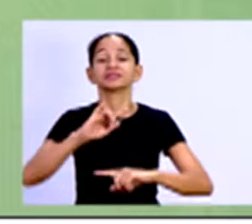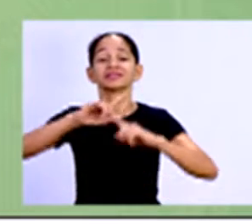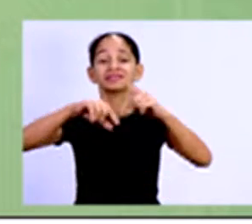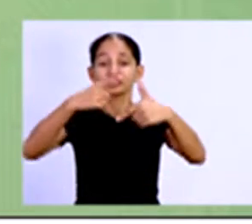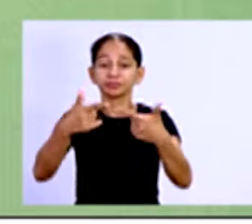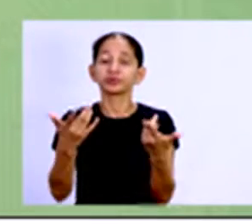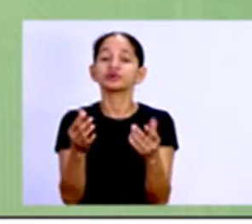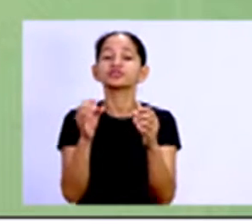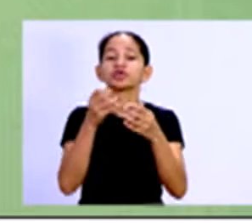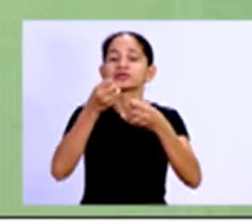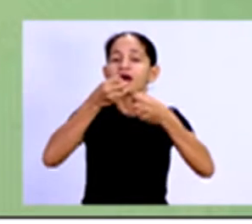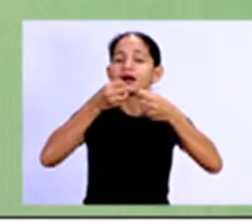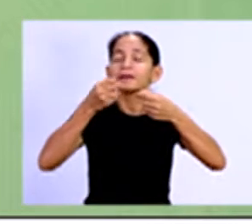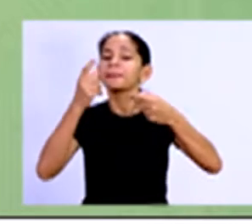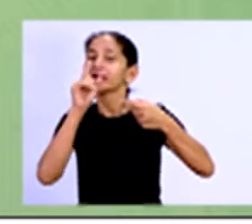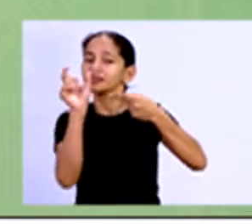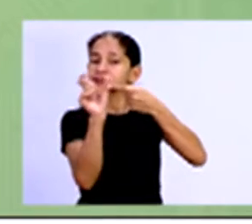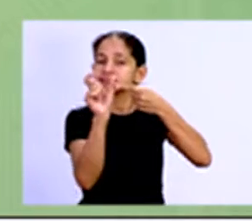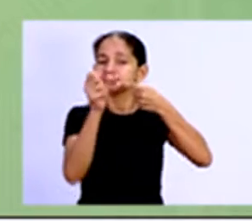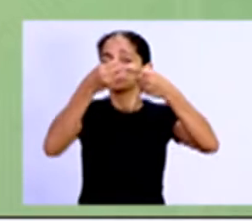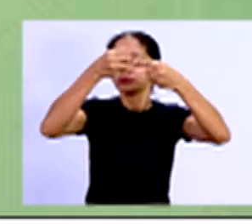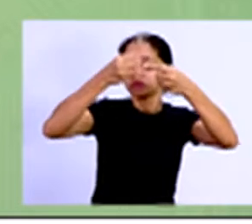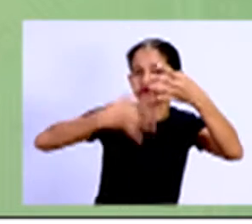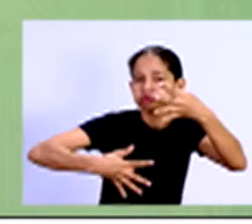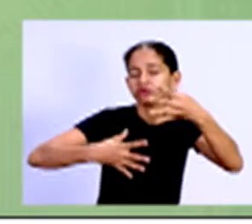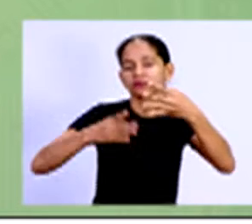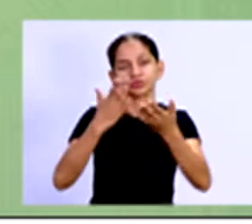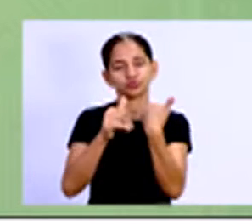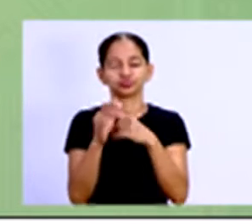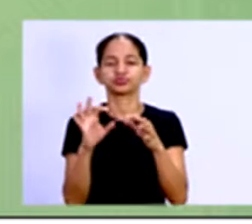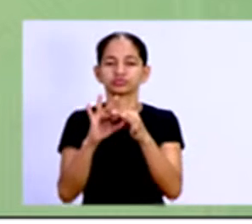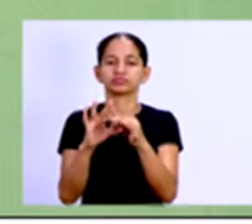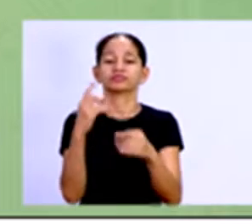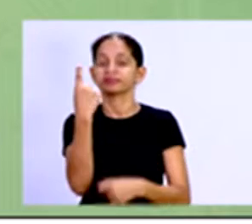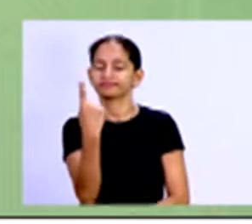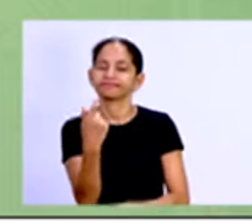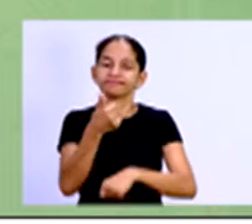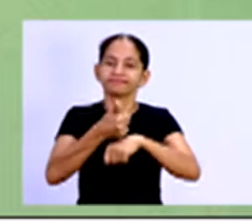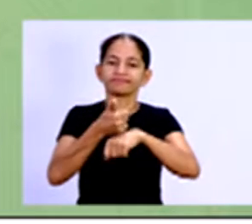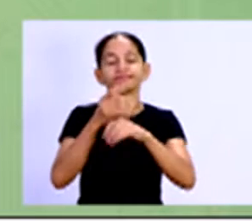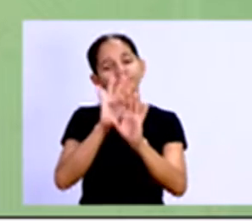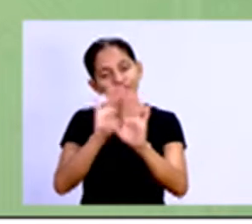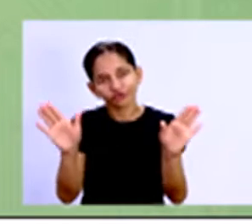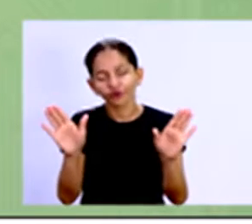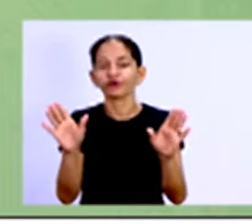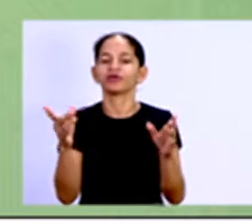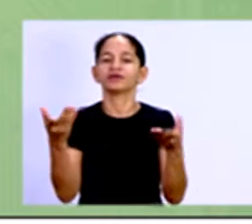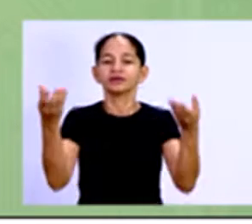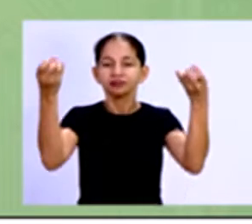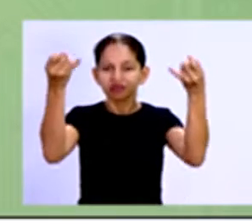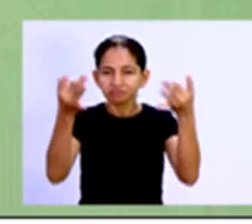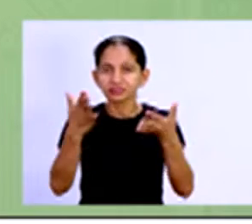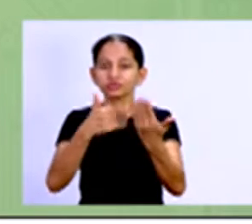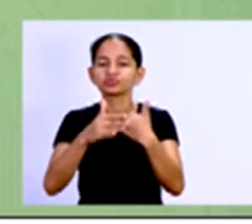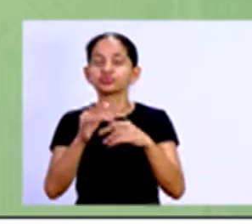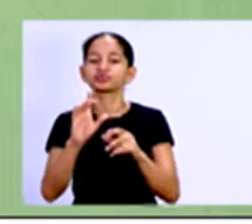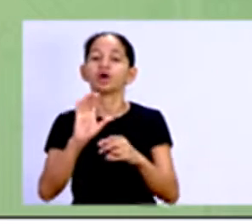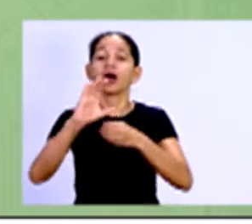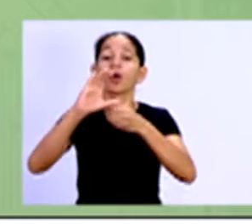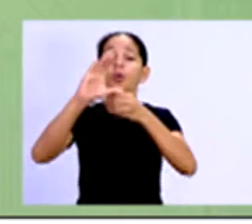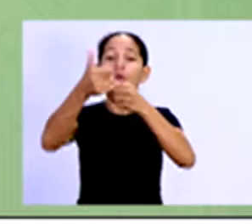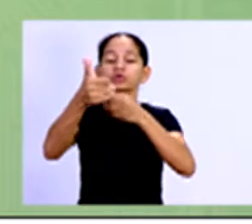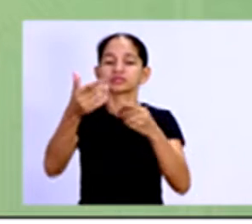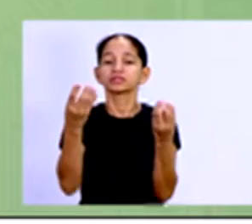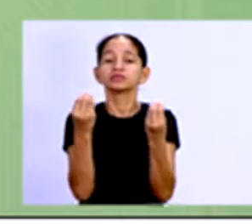estão esmiuçando, especificando como a socialização ocorre. Nessa unidade especificamente a gente verá um conceito básico que é